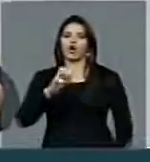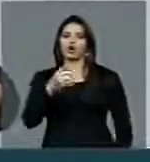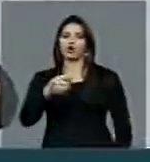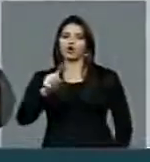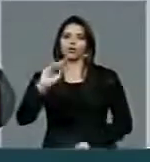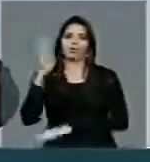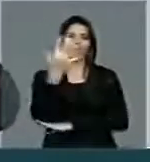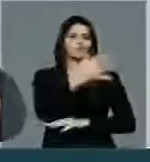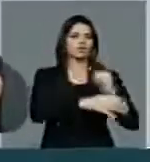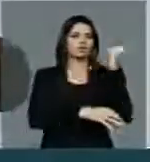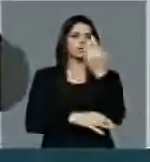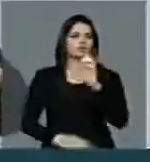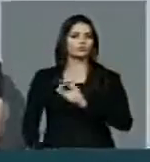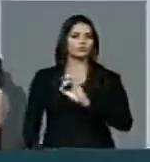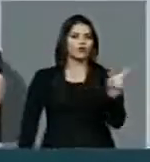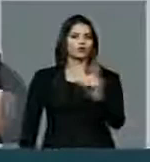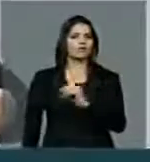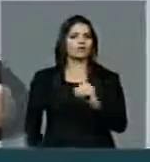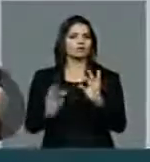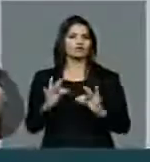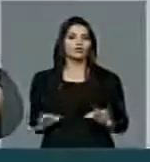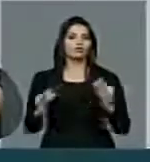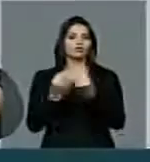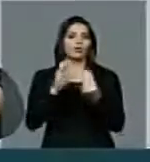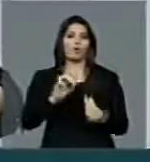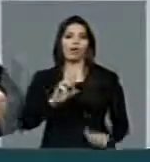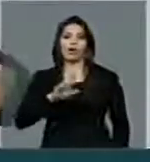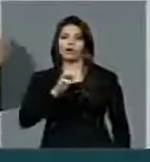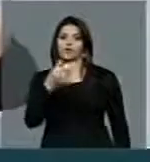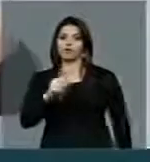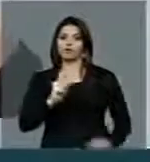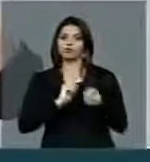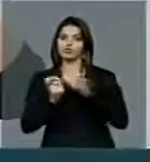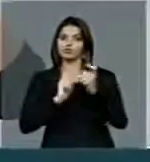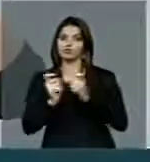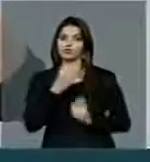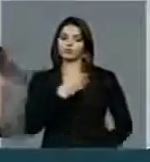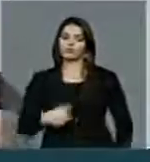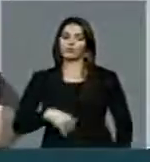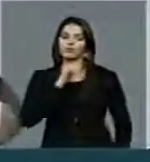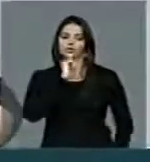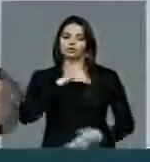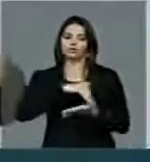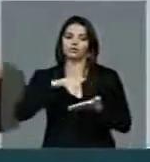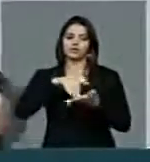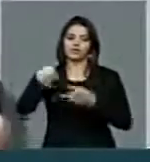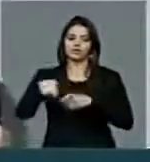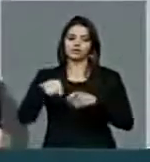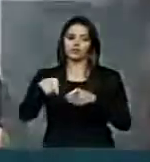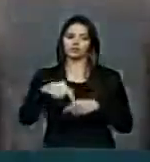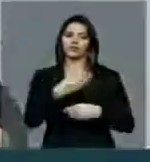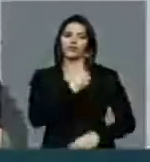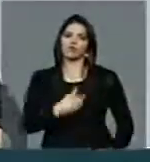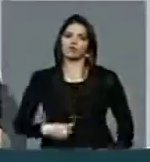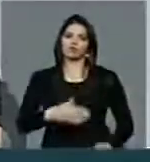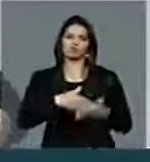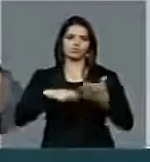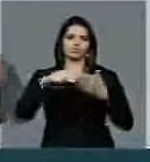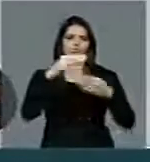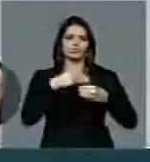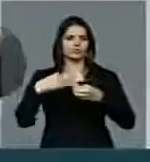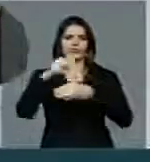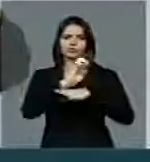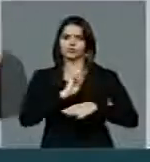é uma tarefa de todos os órgãos de gestão pública. A Secretaria de Agricultura deve estar envolvida, os governos devem estar envolvidos. Eu